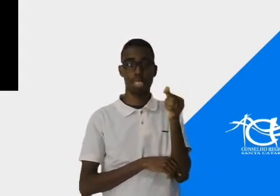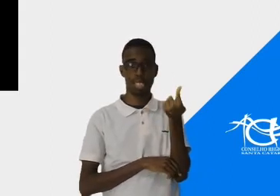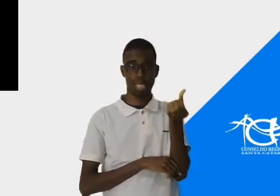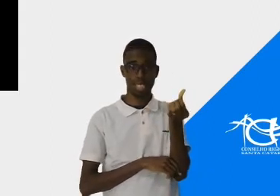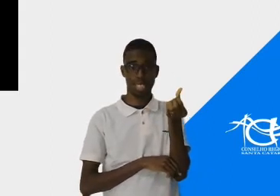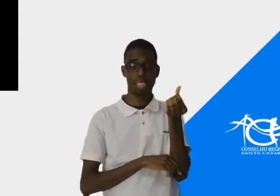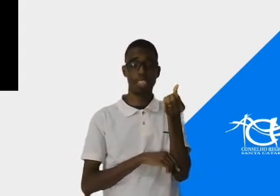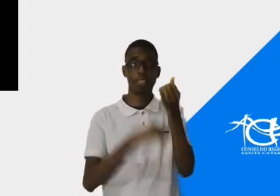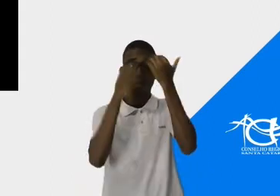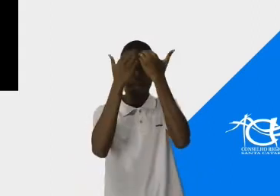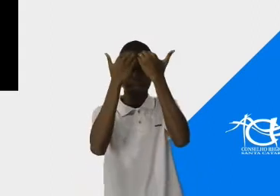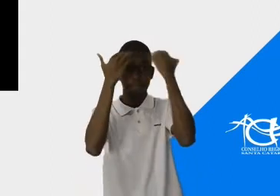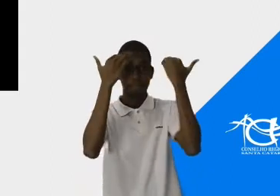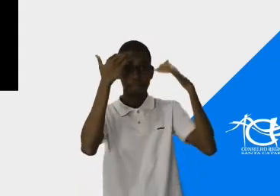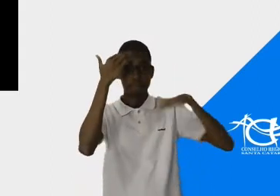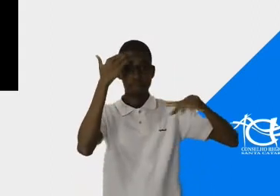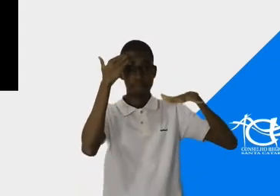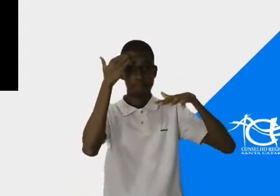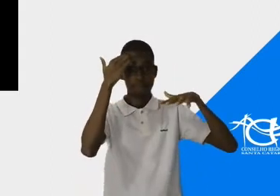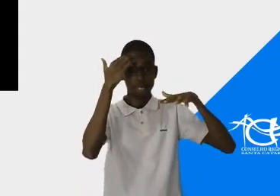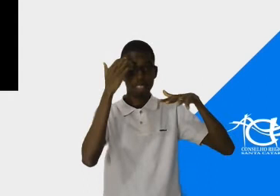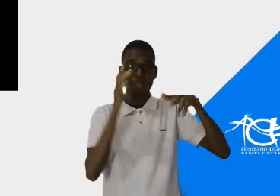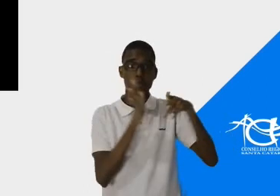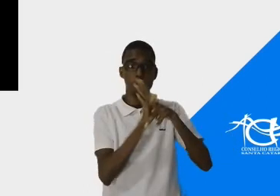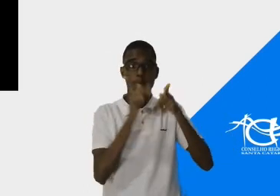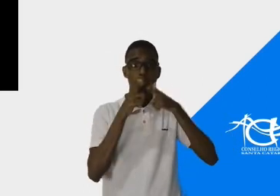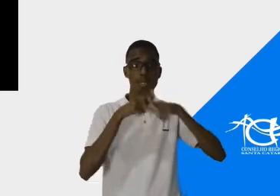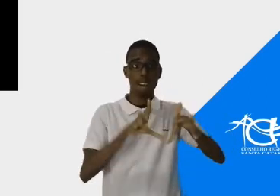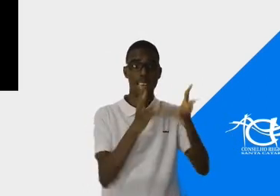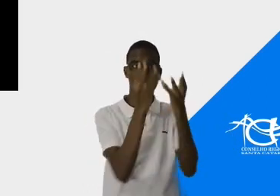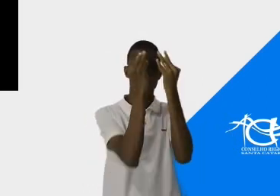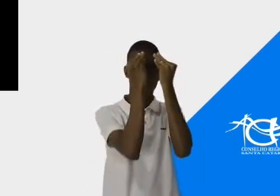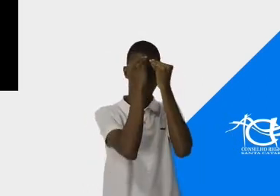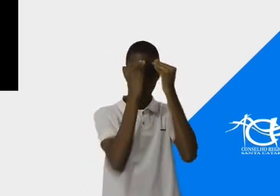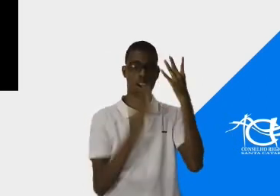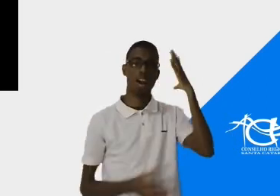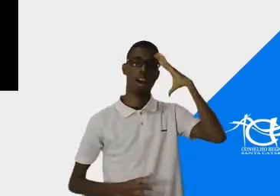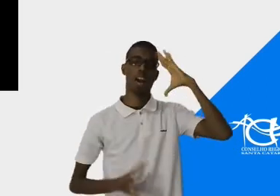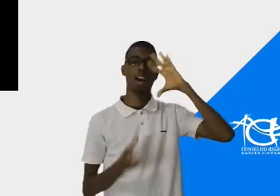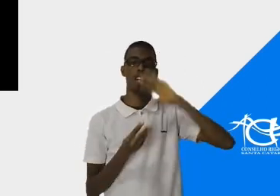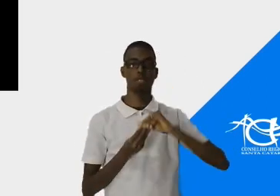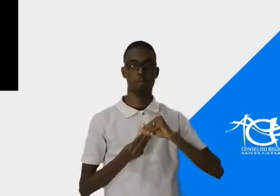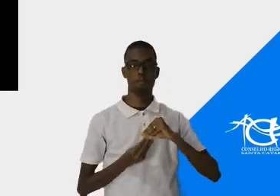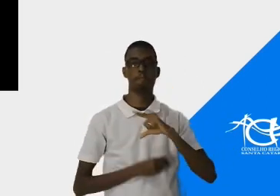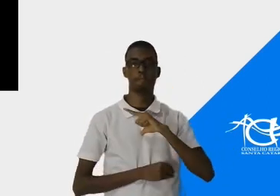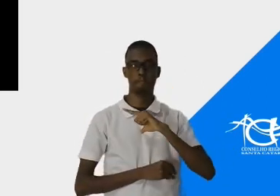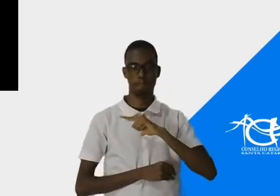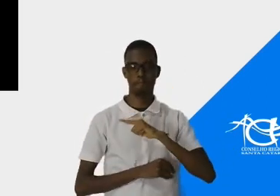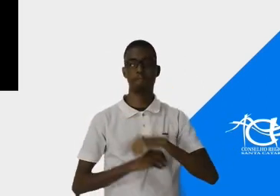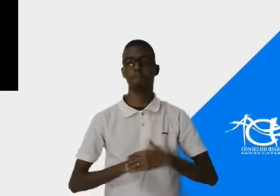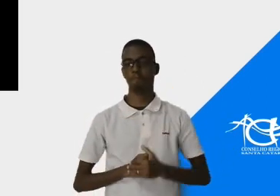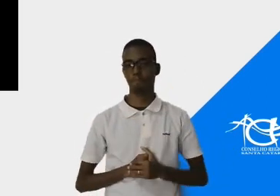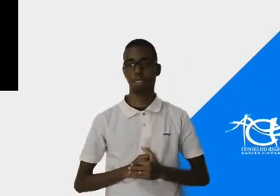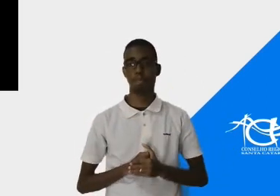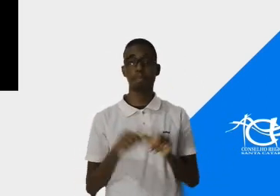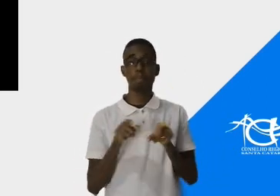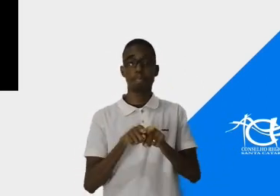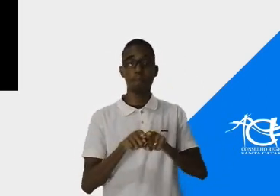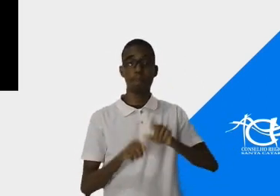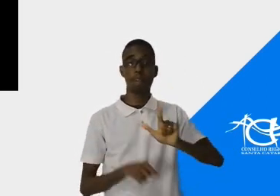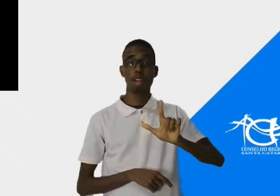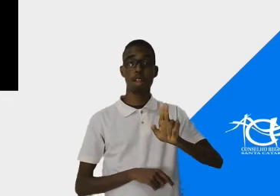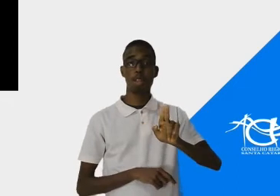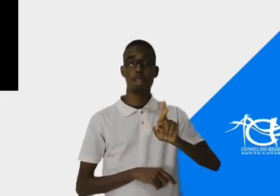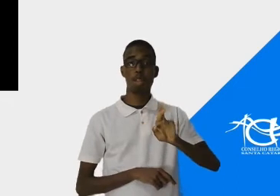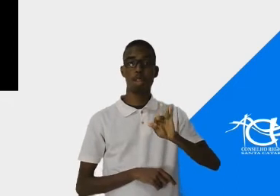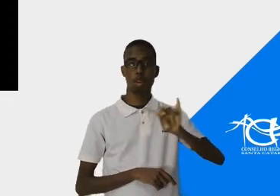a compreensão da linguagem, né? Então, é a porção posterior do giro temporal superior, que Luria definiu como o centro das